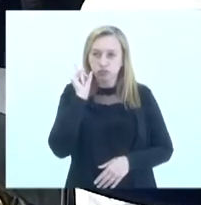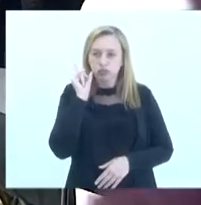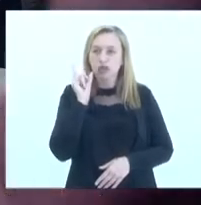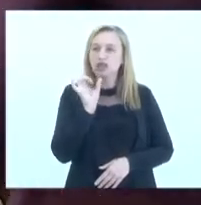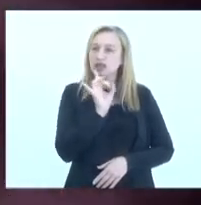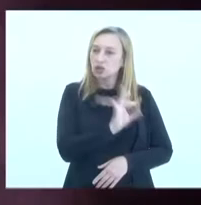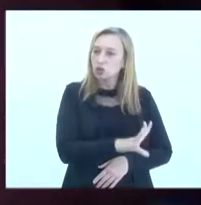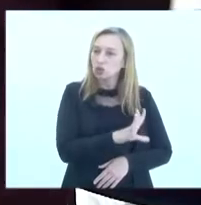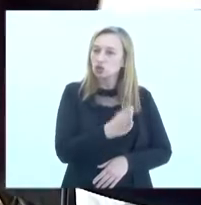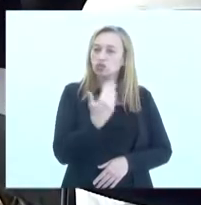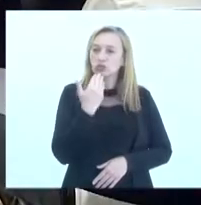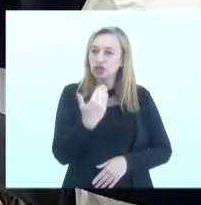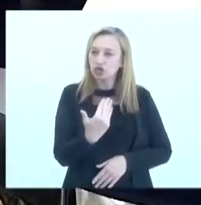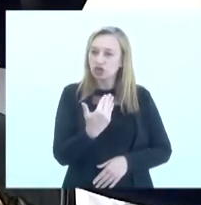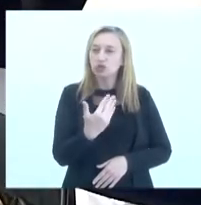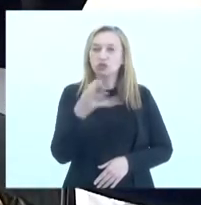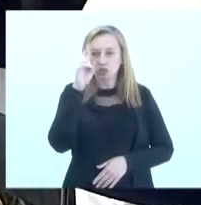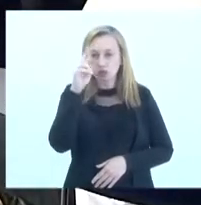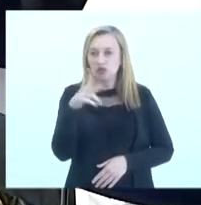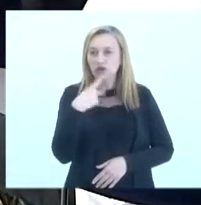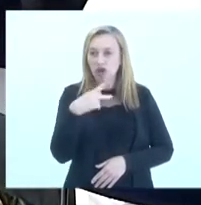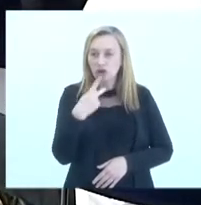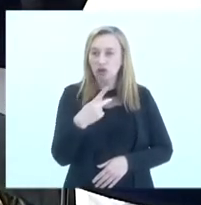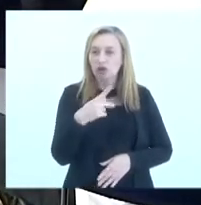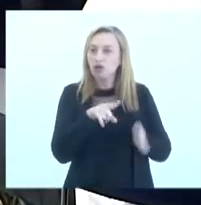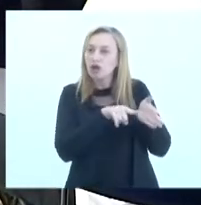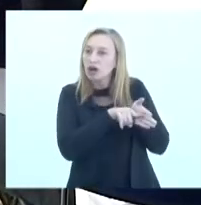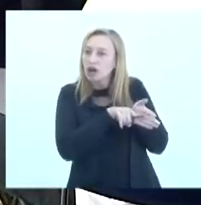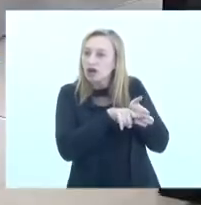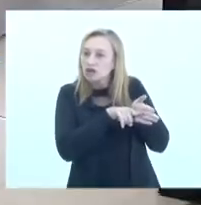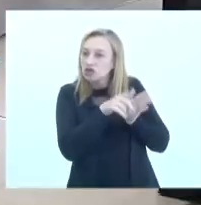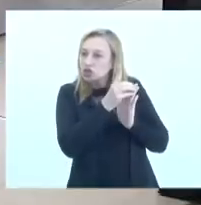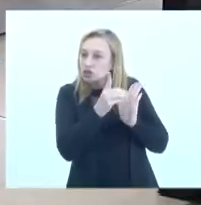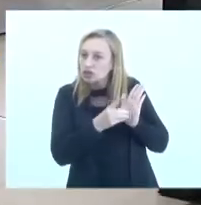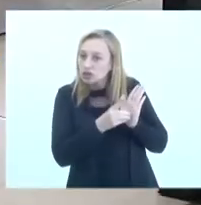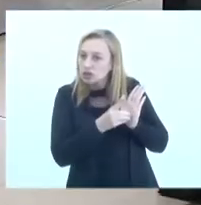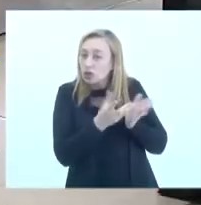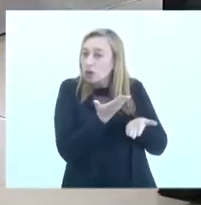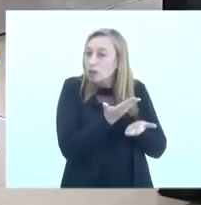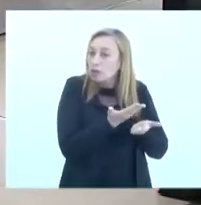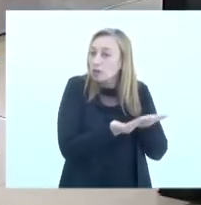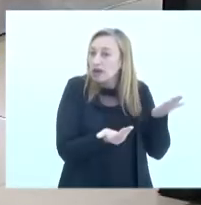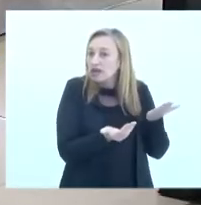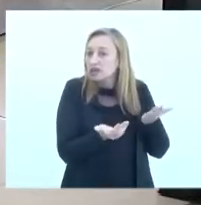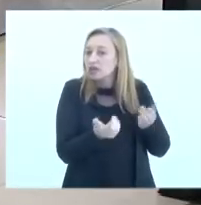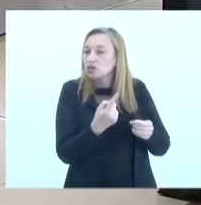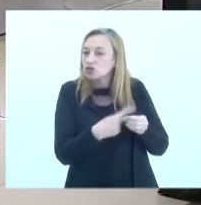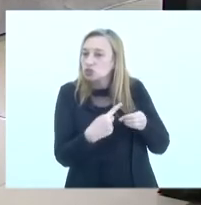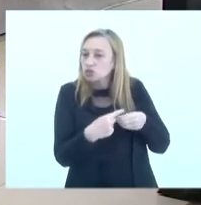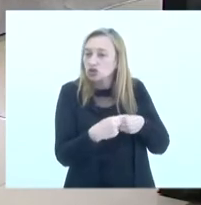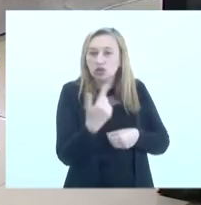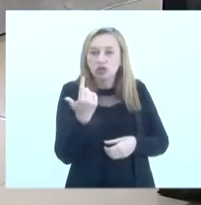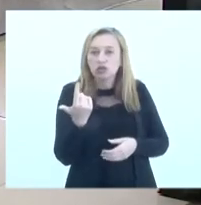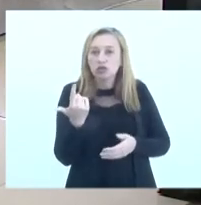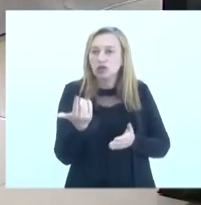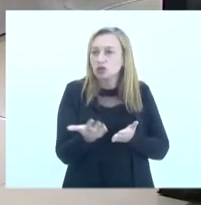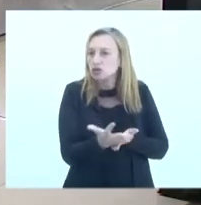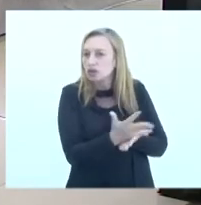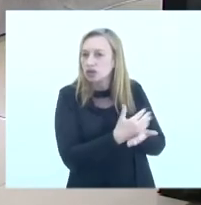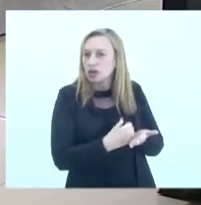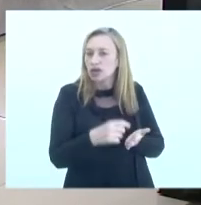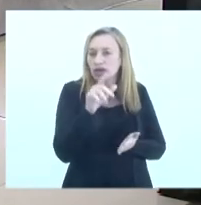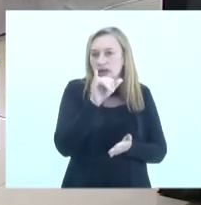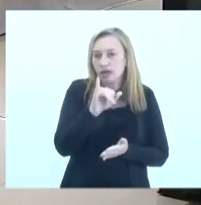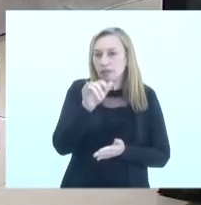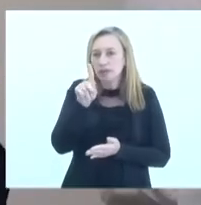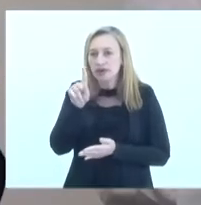última demanda que o senhor falou em relação às vistorias, perdem os municípios que não arrecadam o IPVA